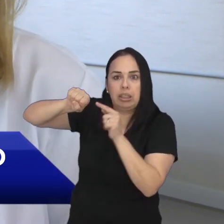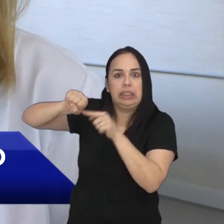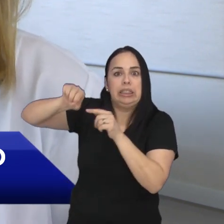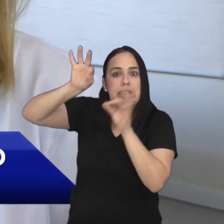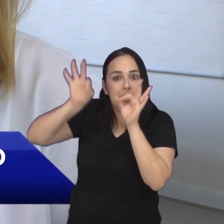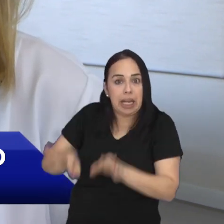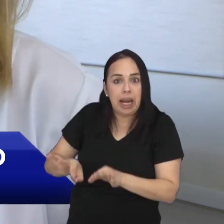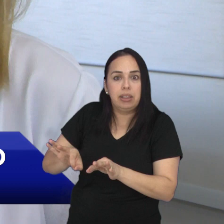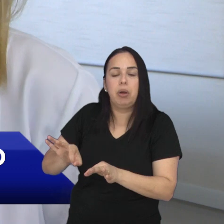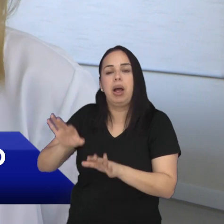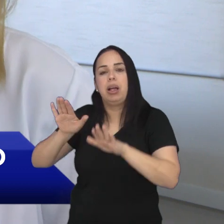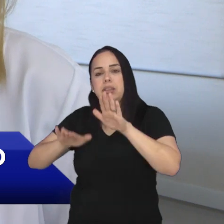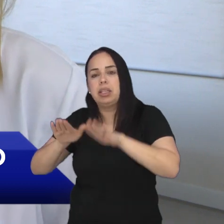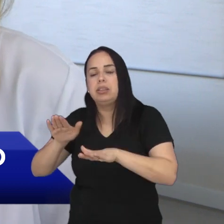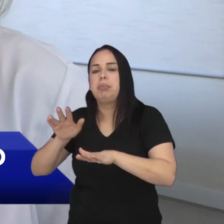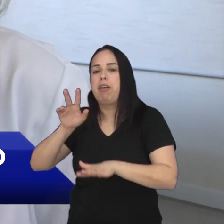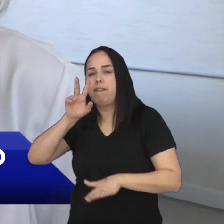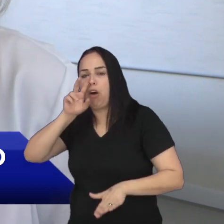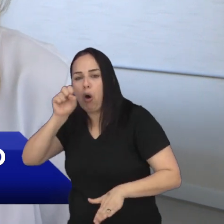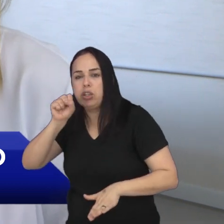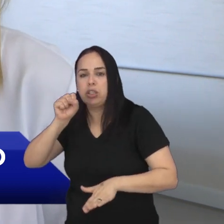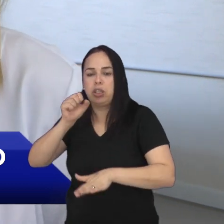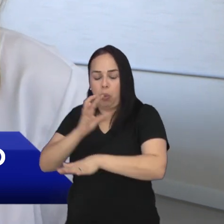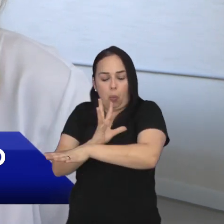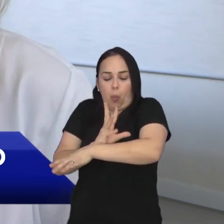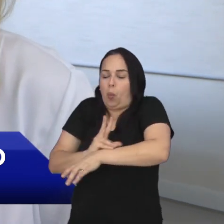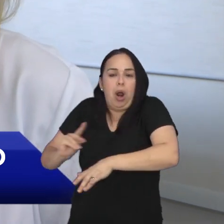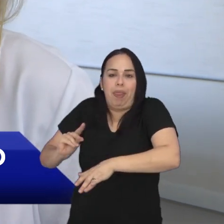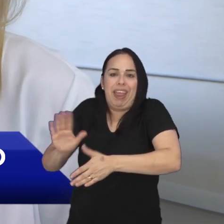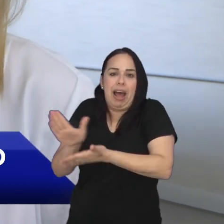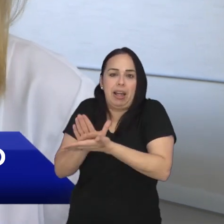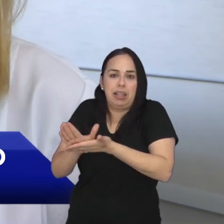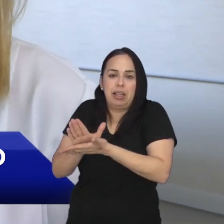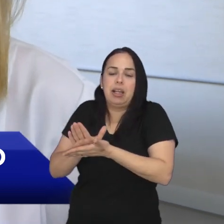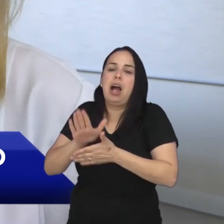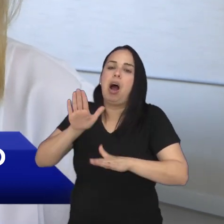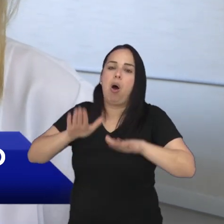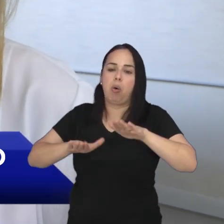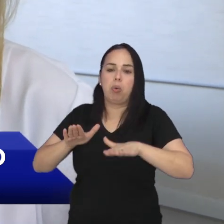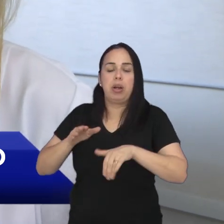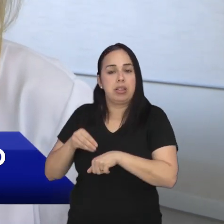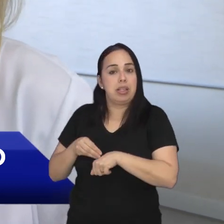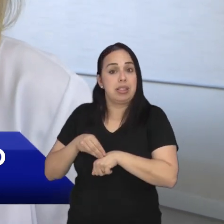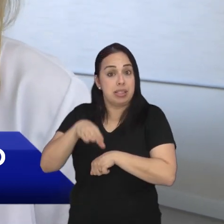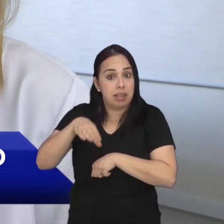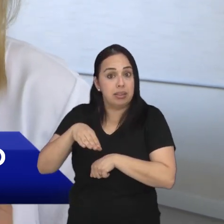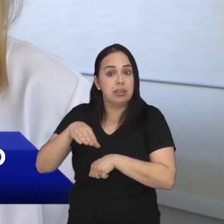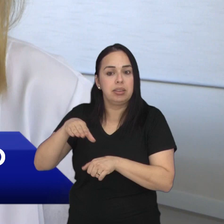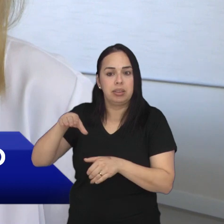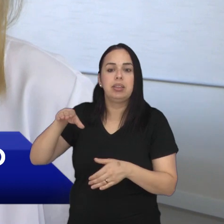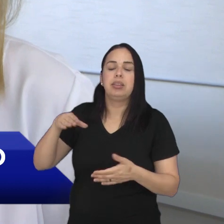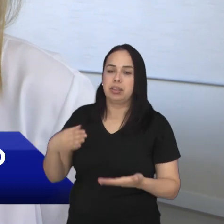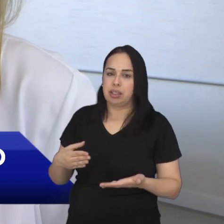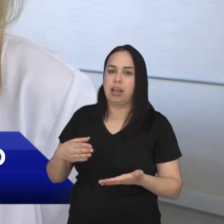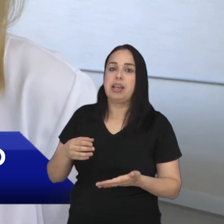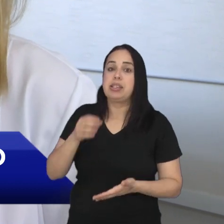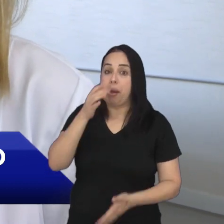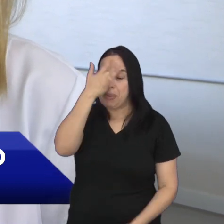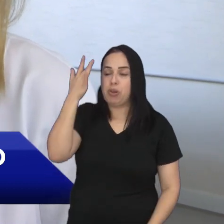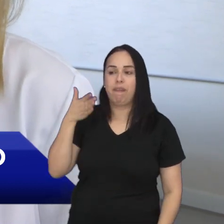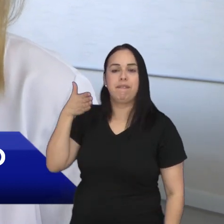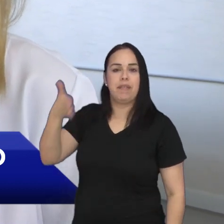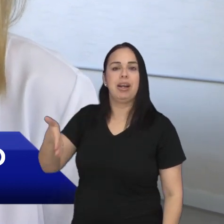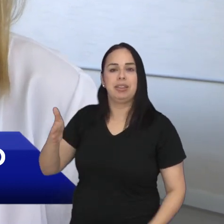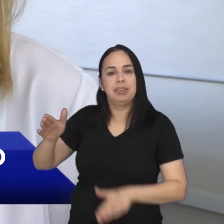Escolher o filtro solar adequado, porque tem filtro mais resistente para a água, outros filtros menos. Geralmente, quando eu indico o filtro